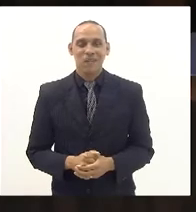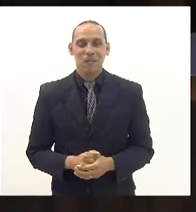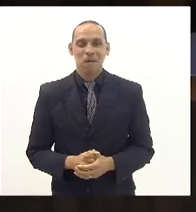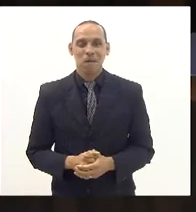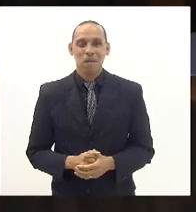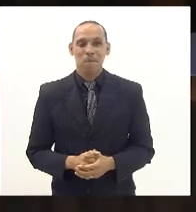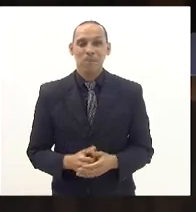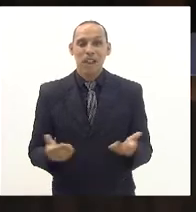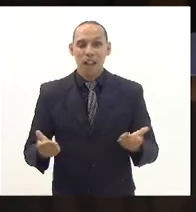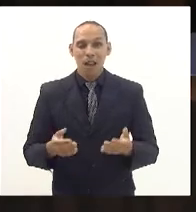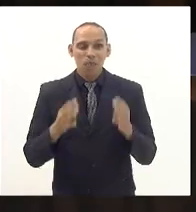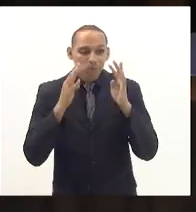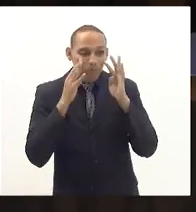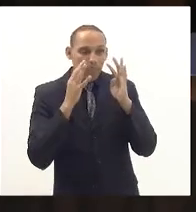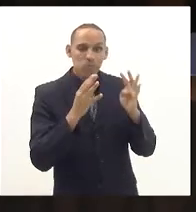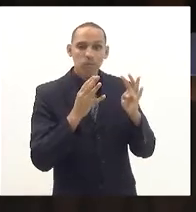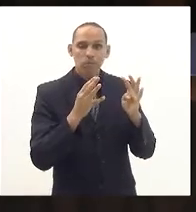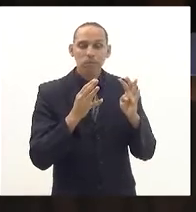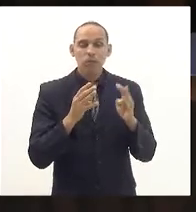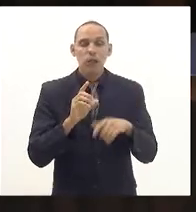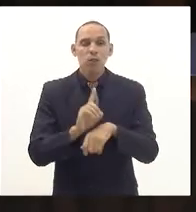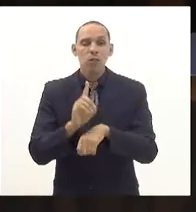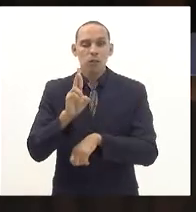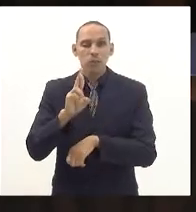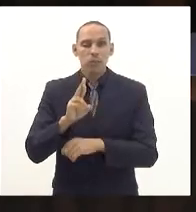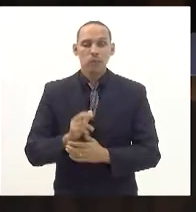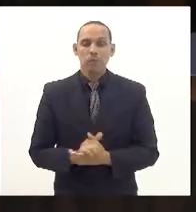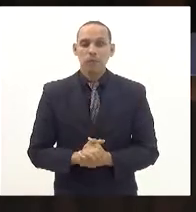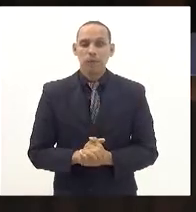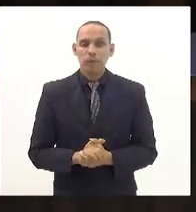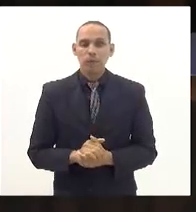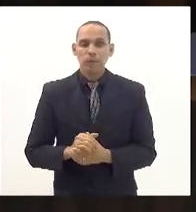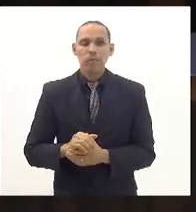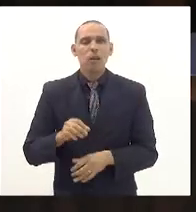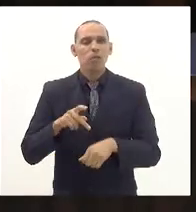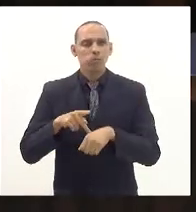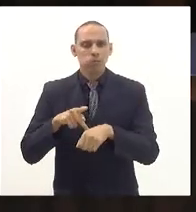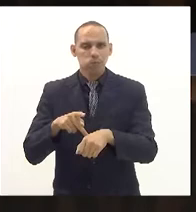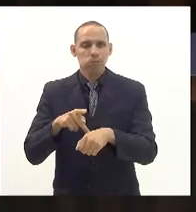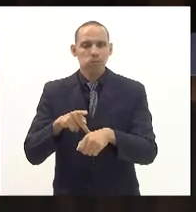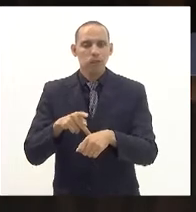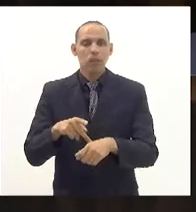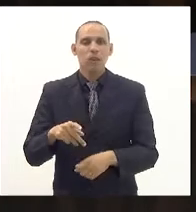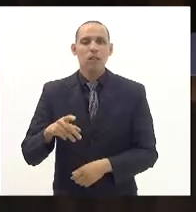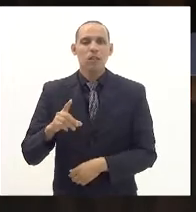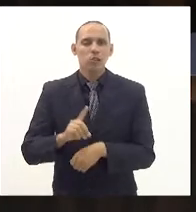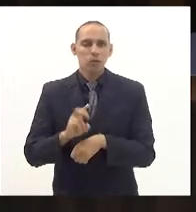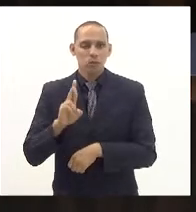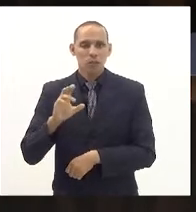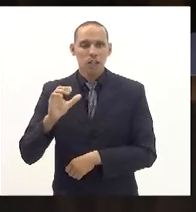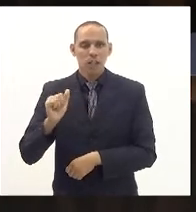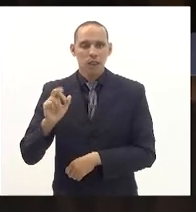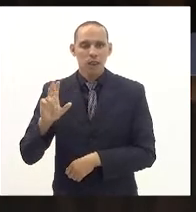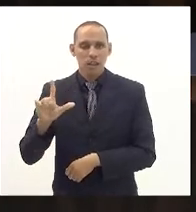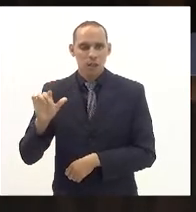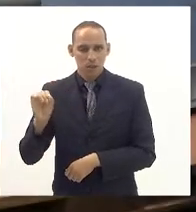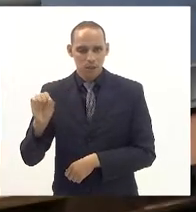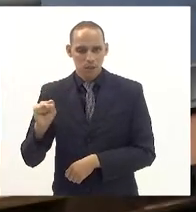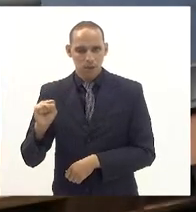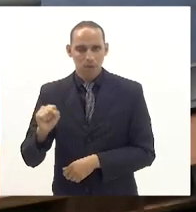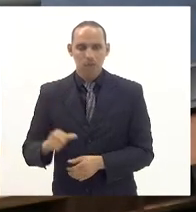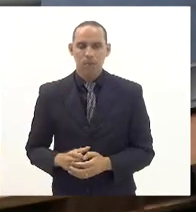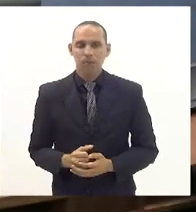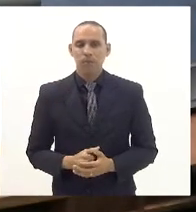vamos ouvir agora o doutor procurador de justiça Dr Carlos Roberto de Castro Jatahy